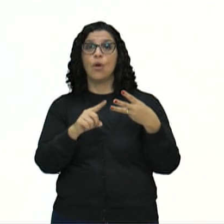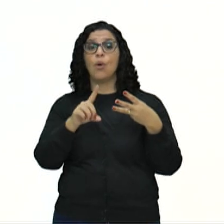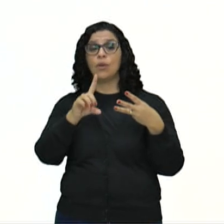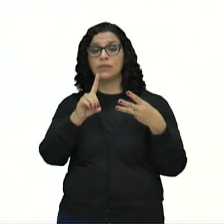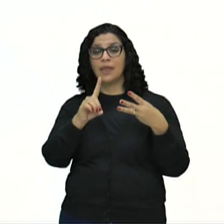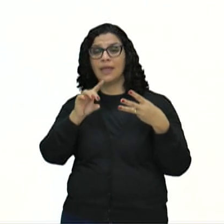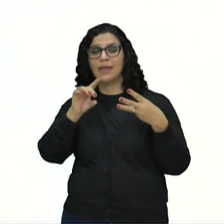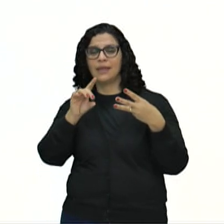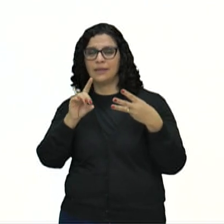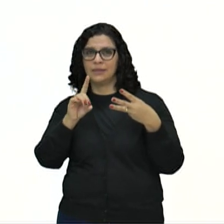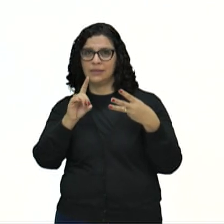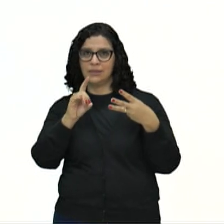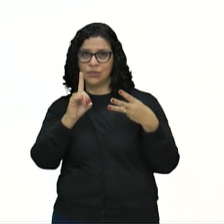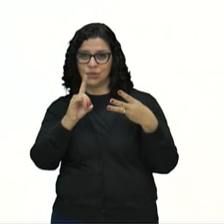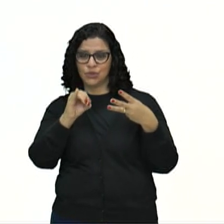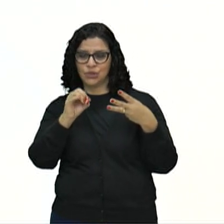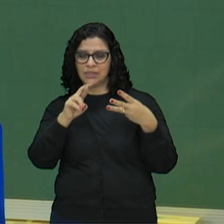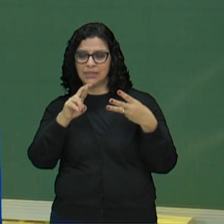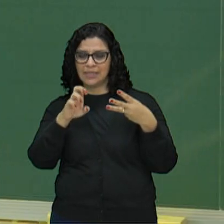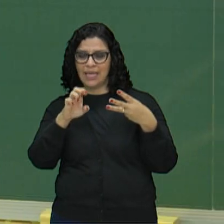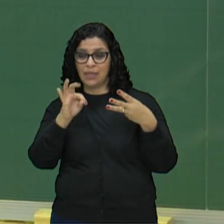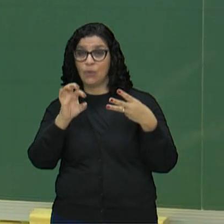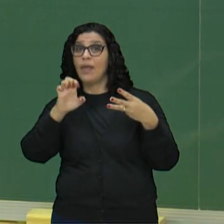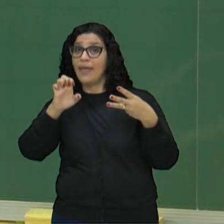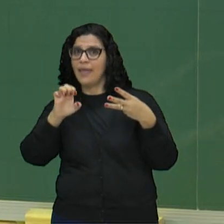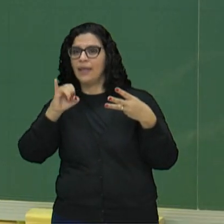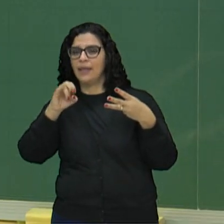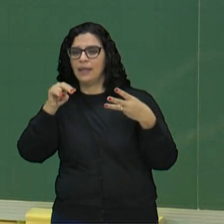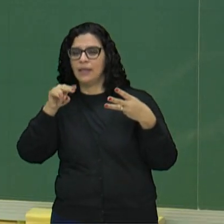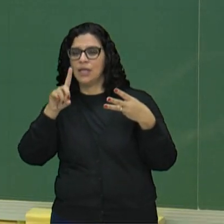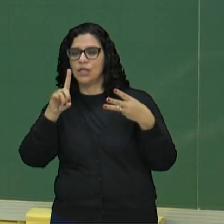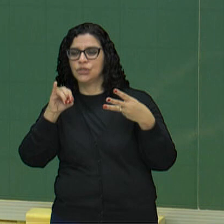e indireto, que podemos chamar de